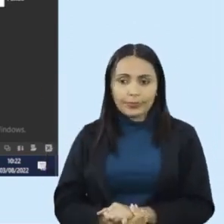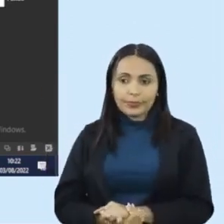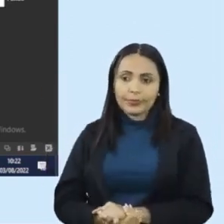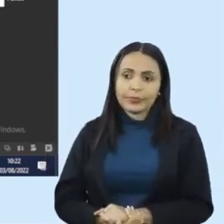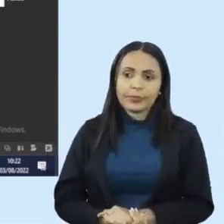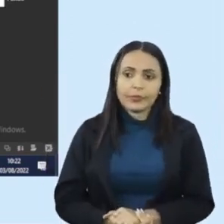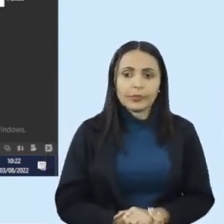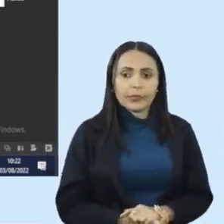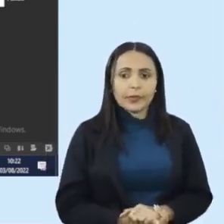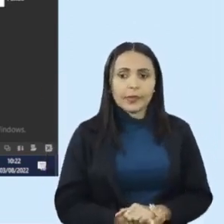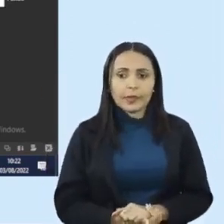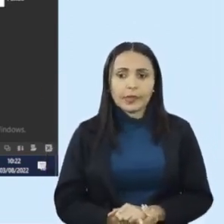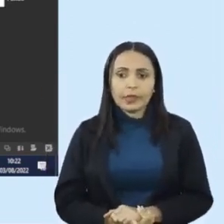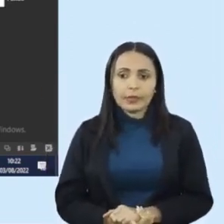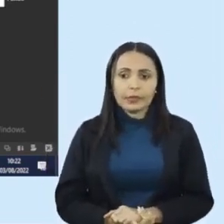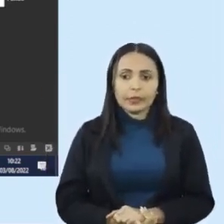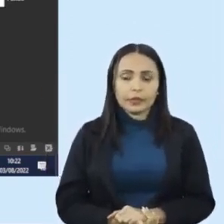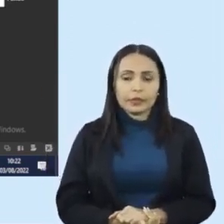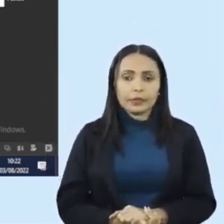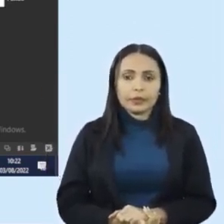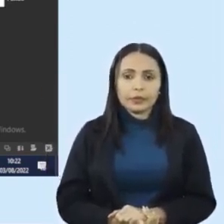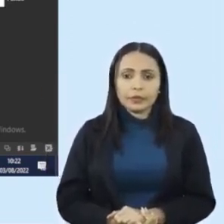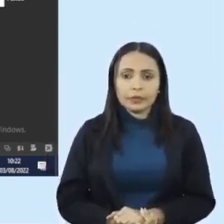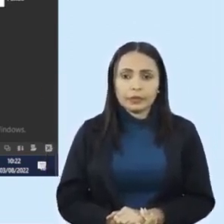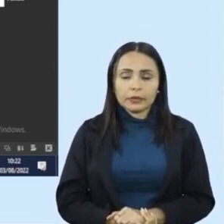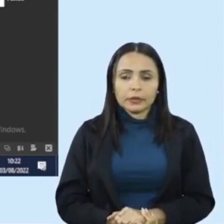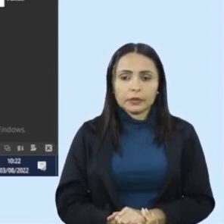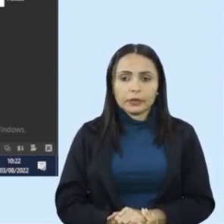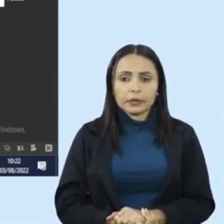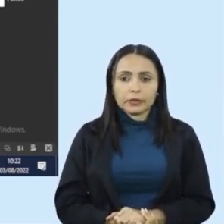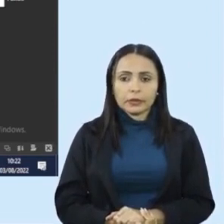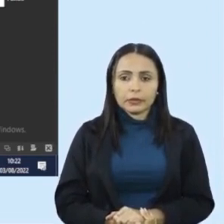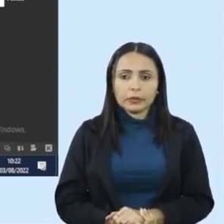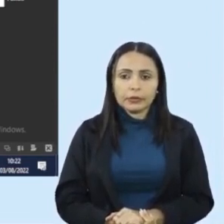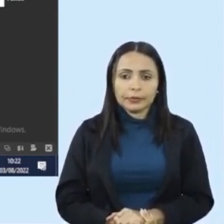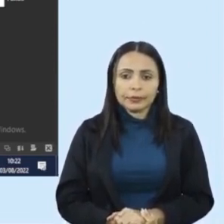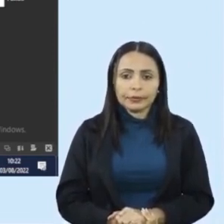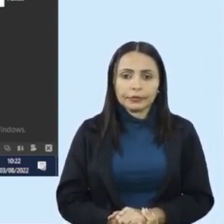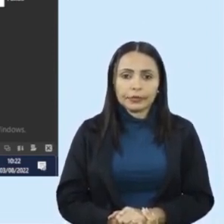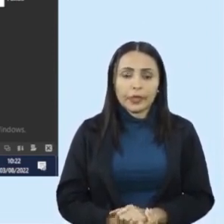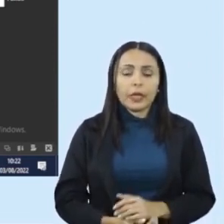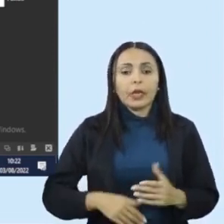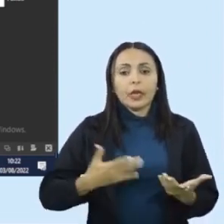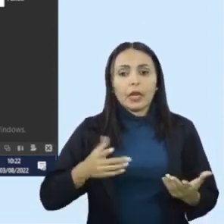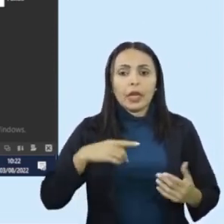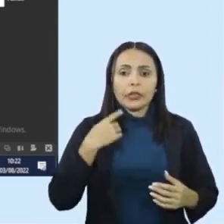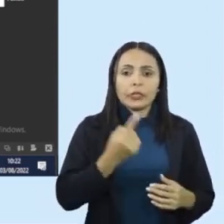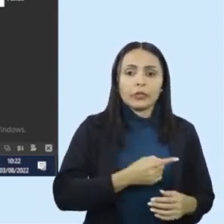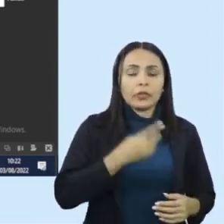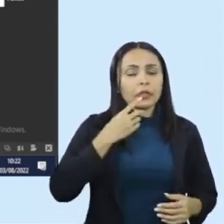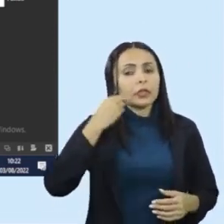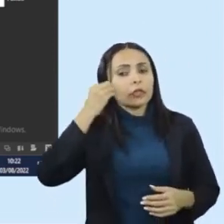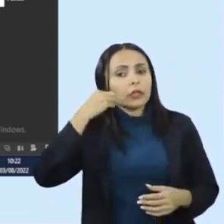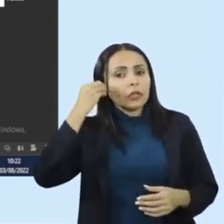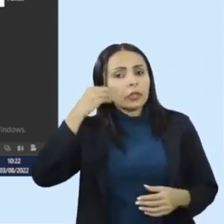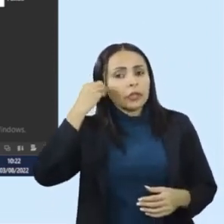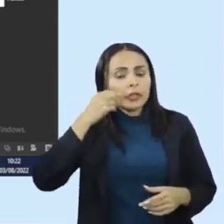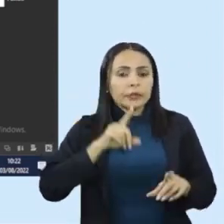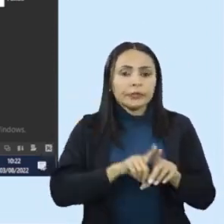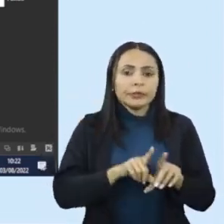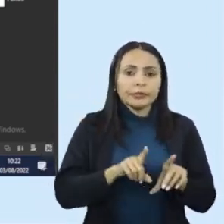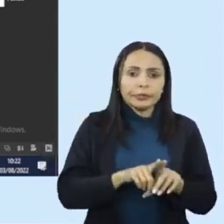nova camada, tá aqui, camada 01. E aí a gente vai testar colocando a